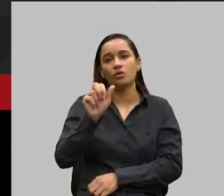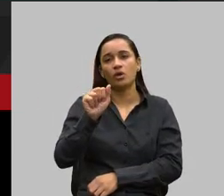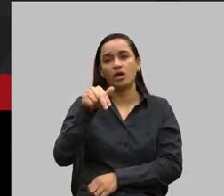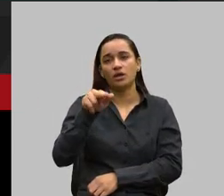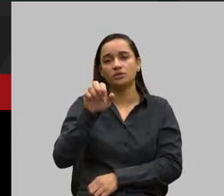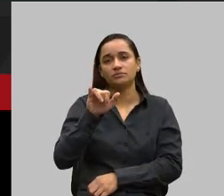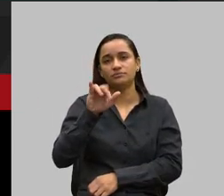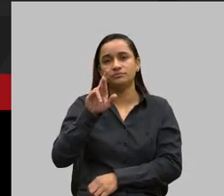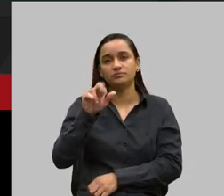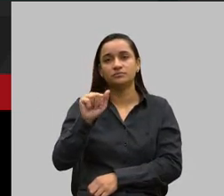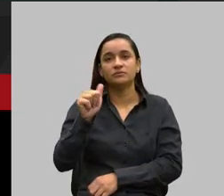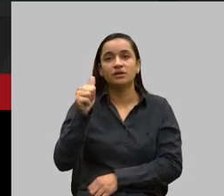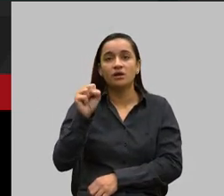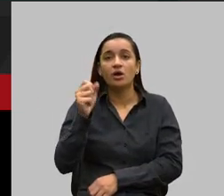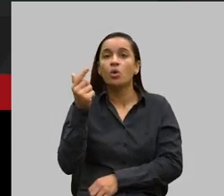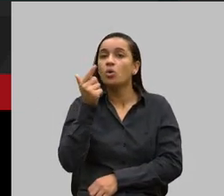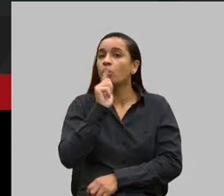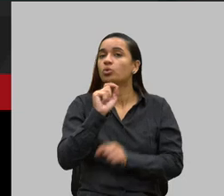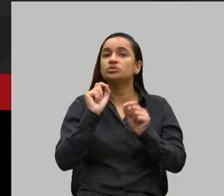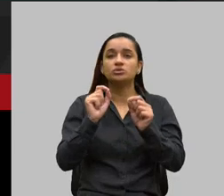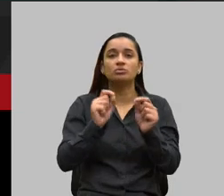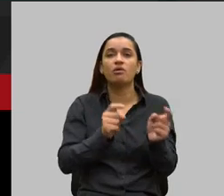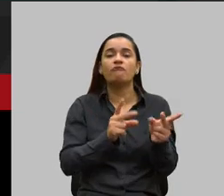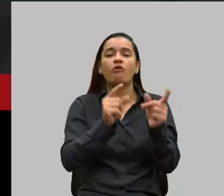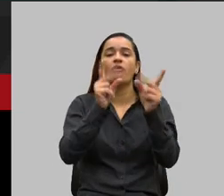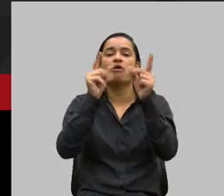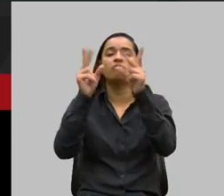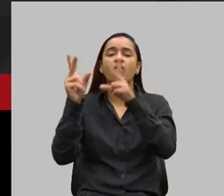nossos produtos para o